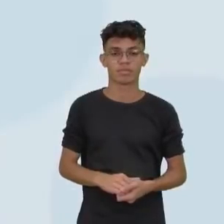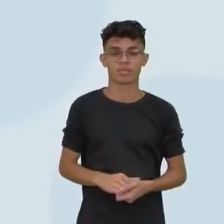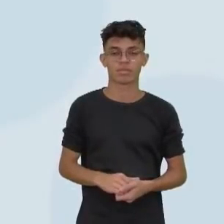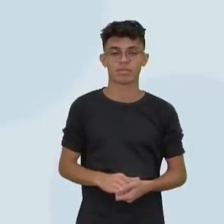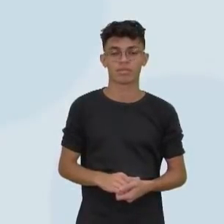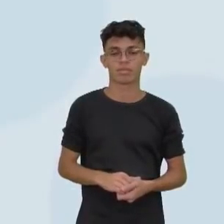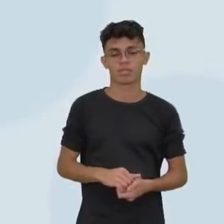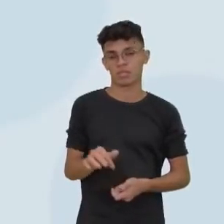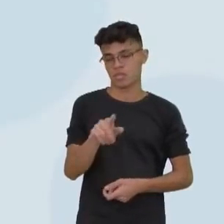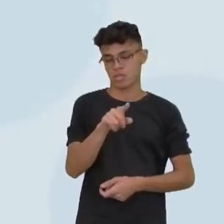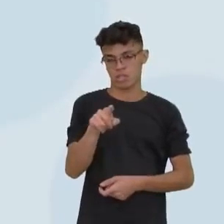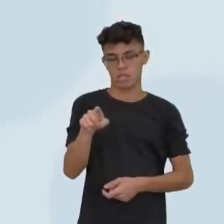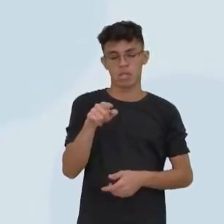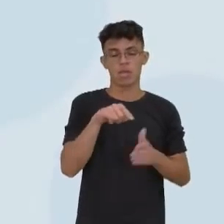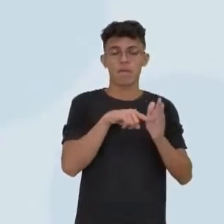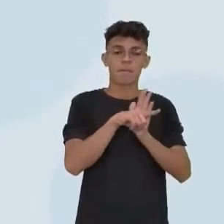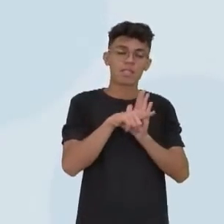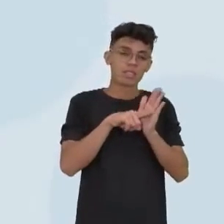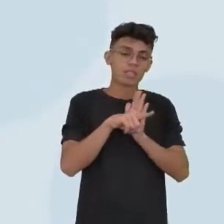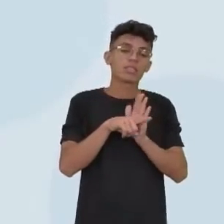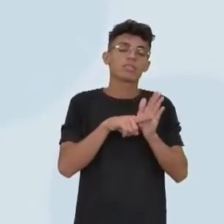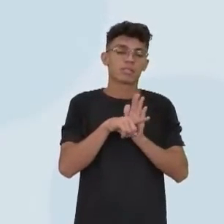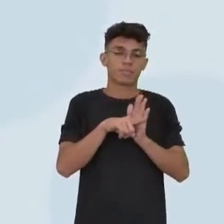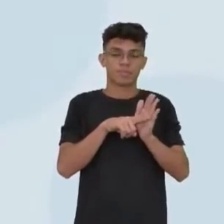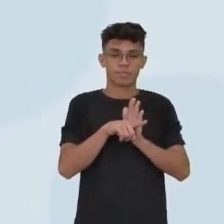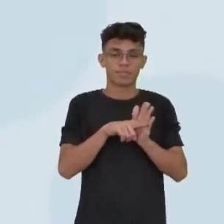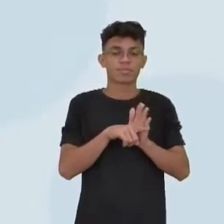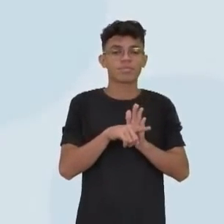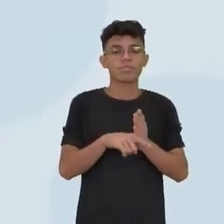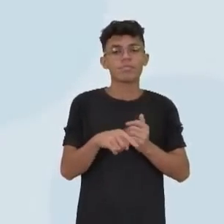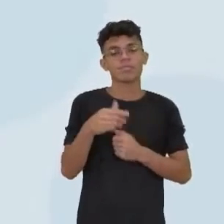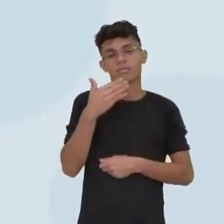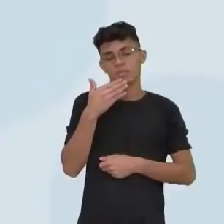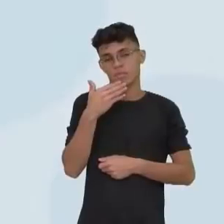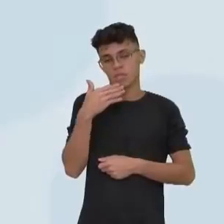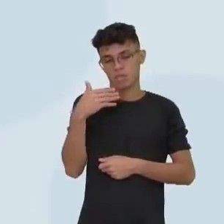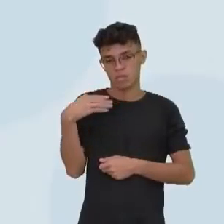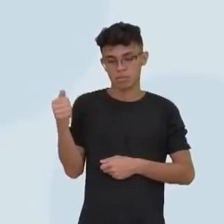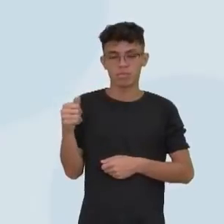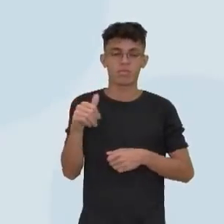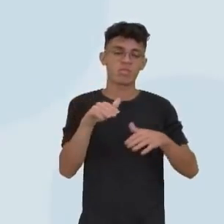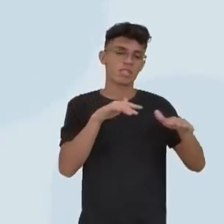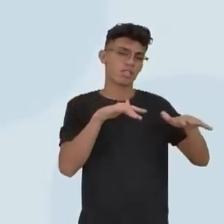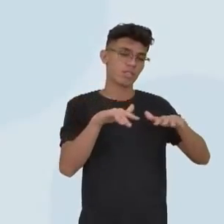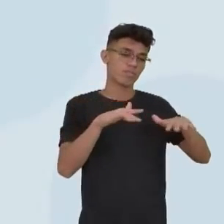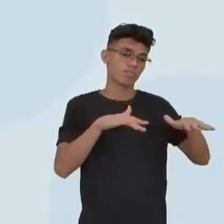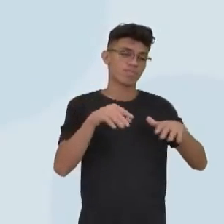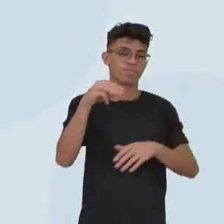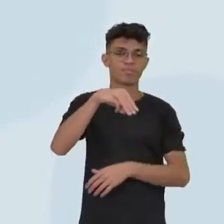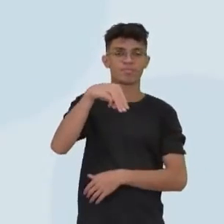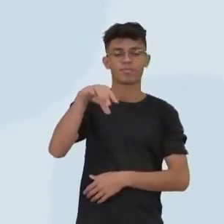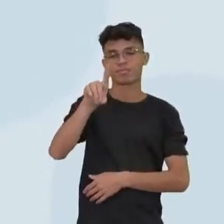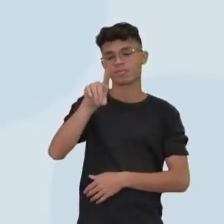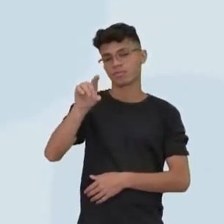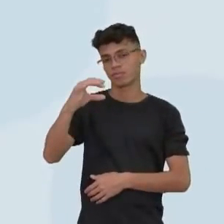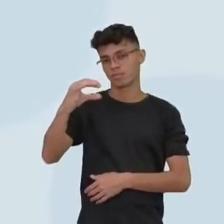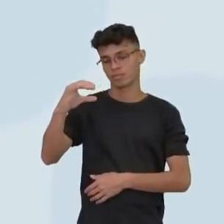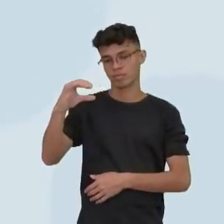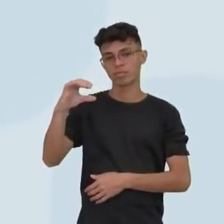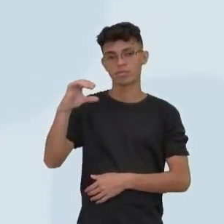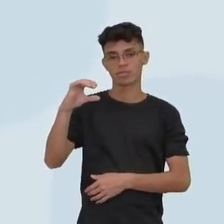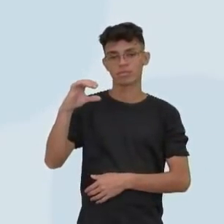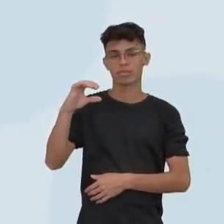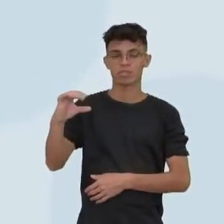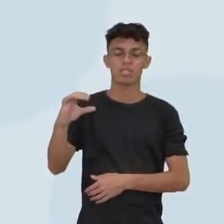Depois, se vocês podem pesquisar um pouquinho melhor, né? Mas esse movimento aí do MMDC, na verdade,